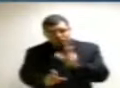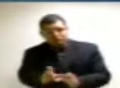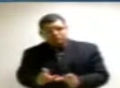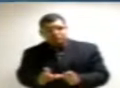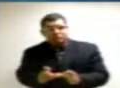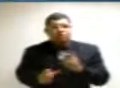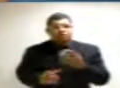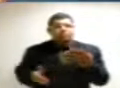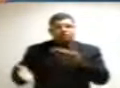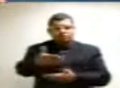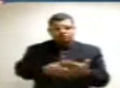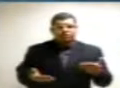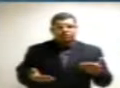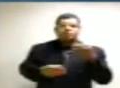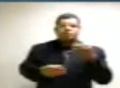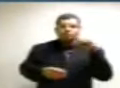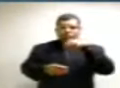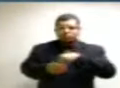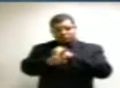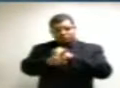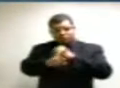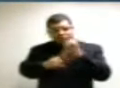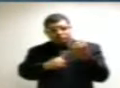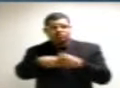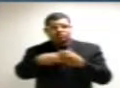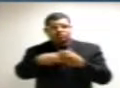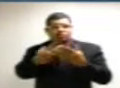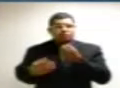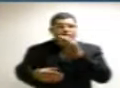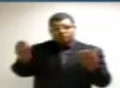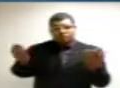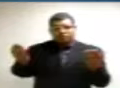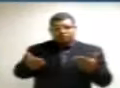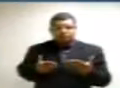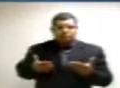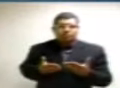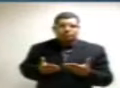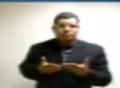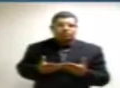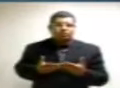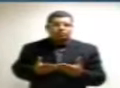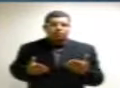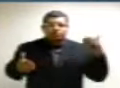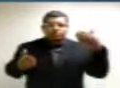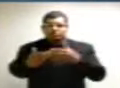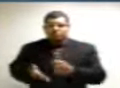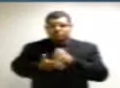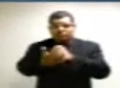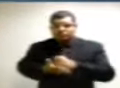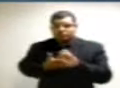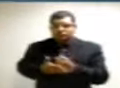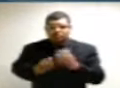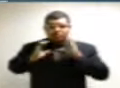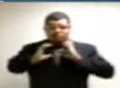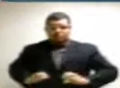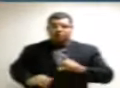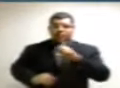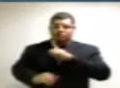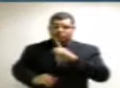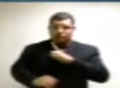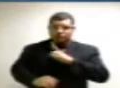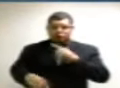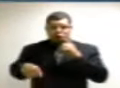forma mediada dentro da sociedade. Então, o Tribunal de Justiça é o último amparo que o cidadão